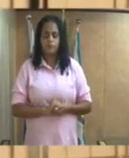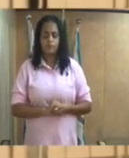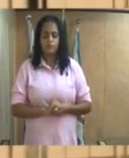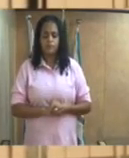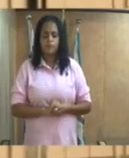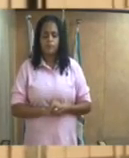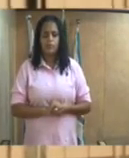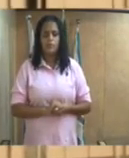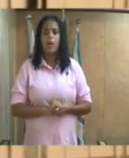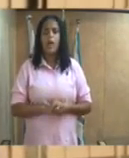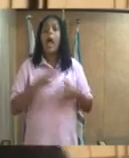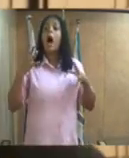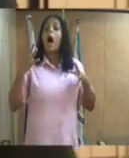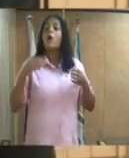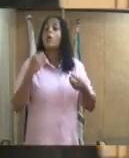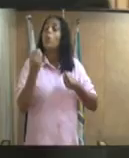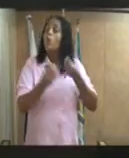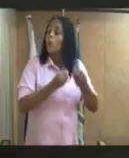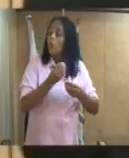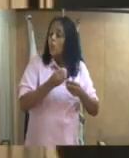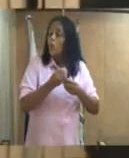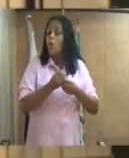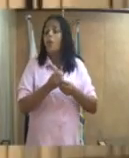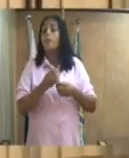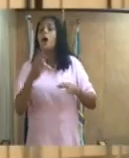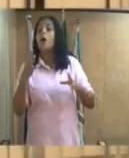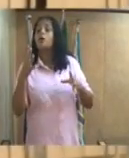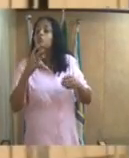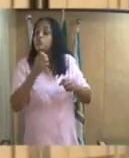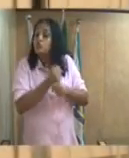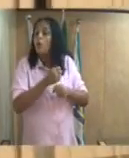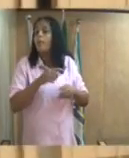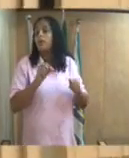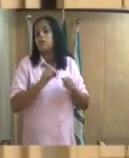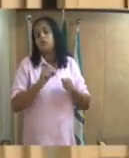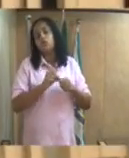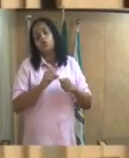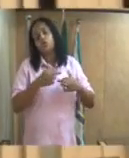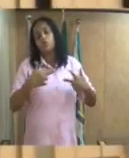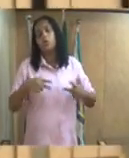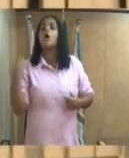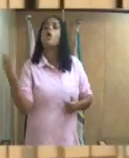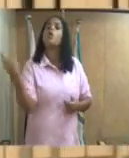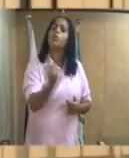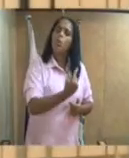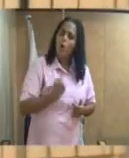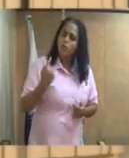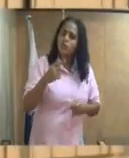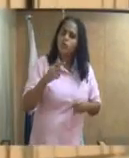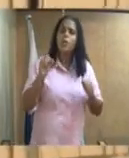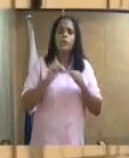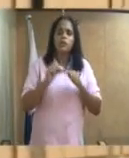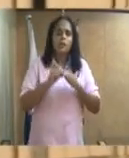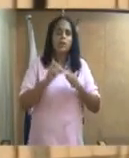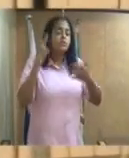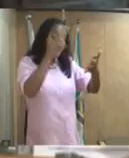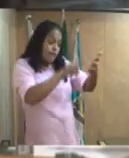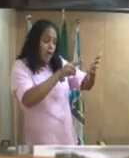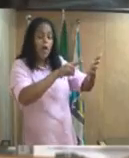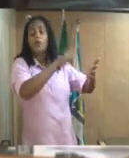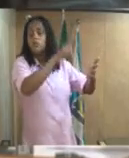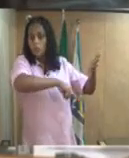a soma das principais rubricas de custeio para que a gente pudesse dar uma analisada. Muito obrigado.